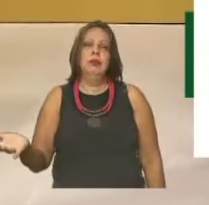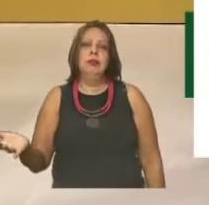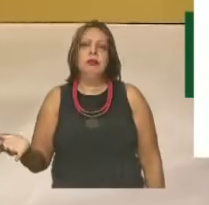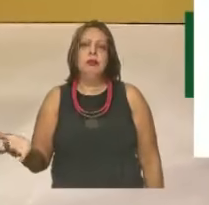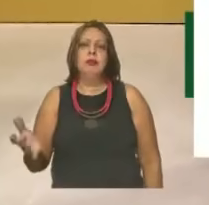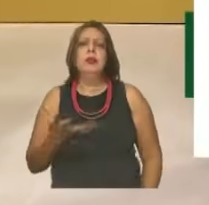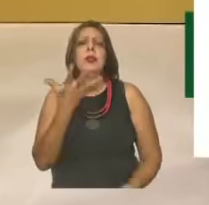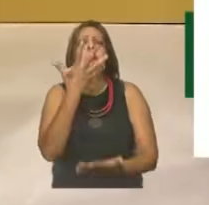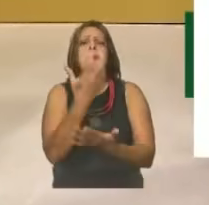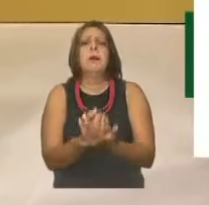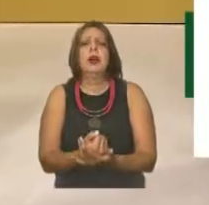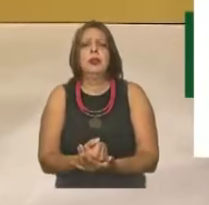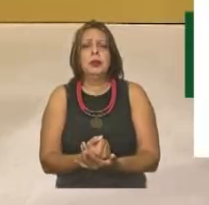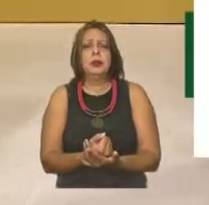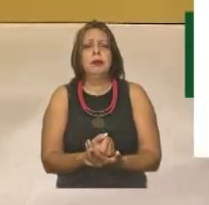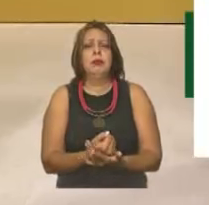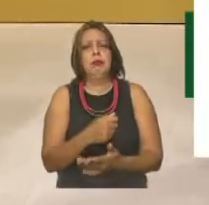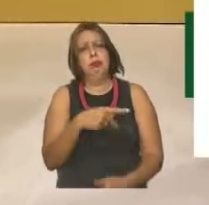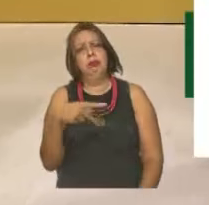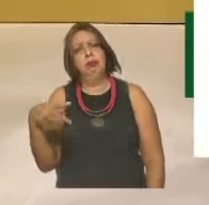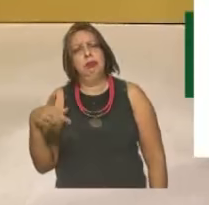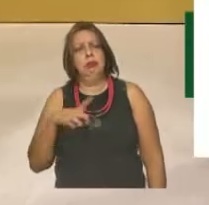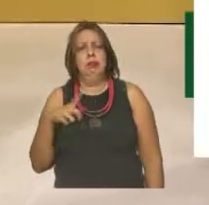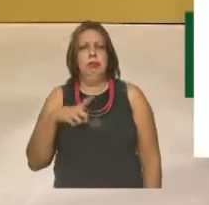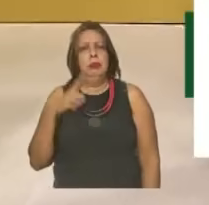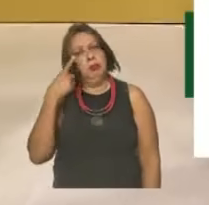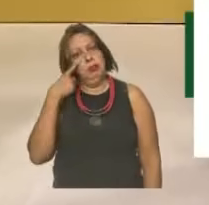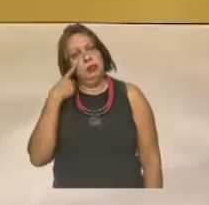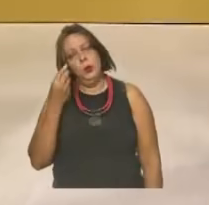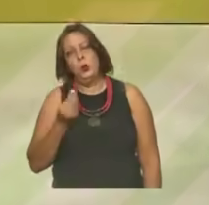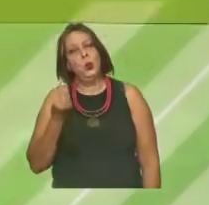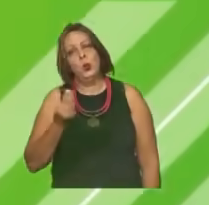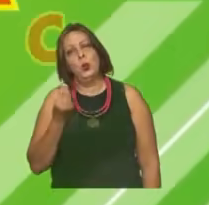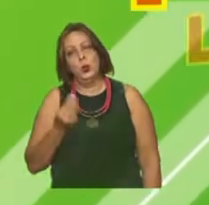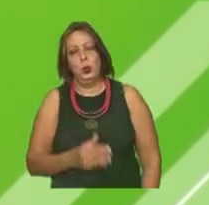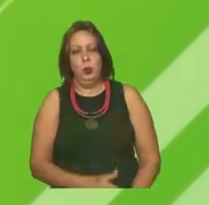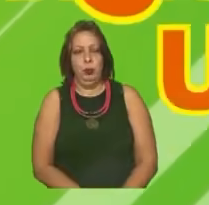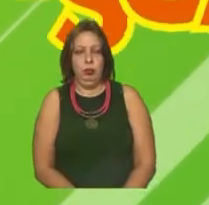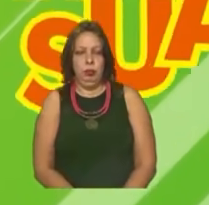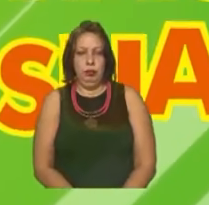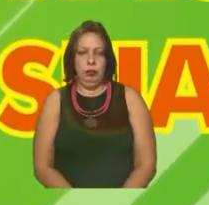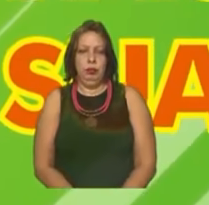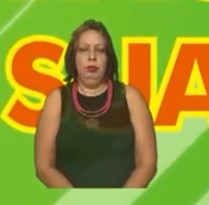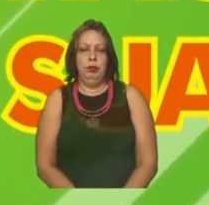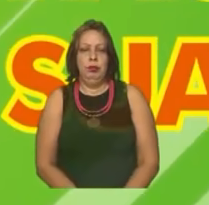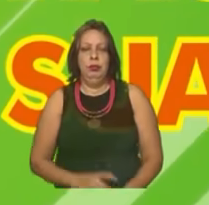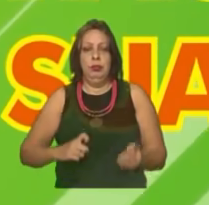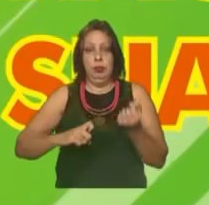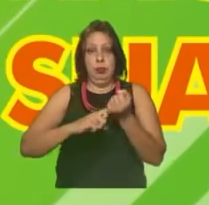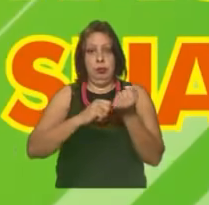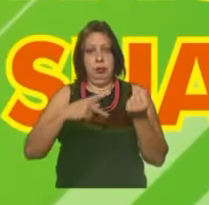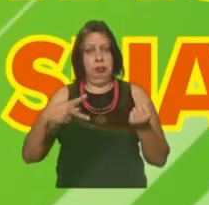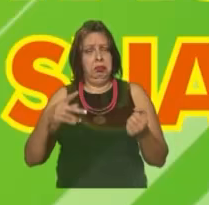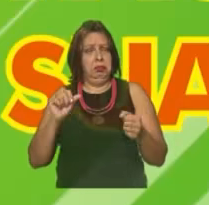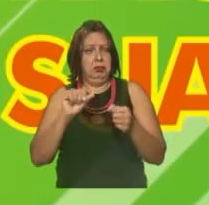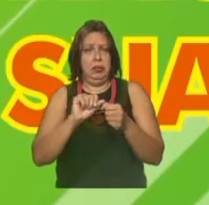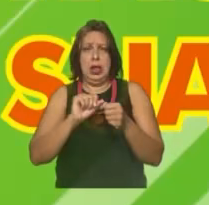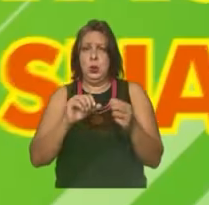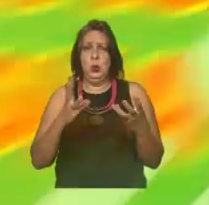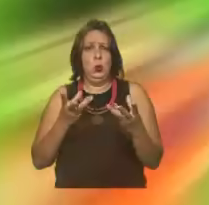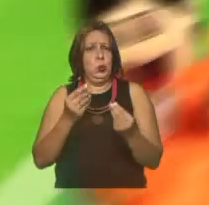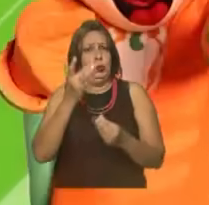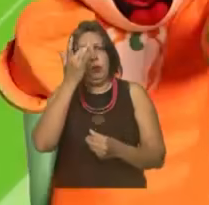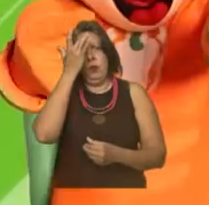Corre lá e baixa seu app. Vamos agora conferir passo a passo. O Caju Cap faz de tudo para facilitar sua